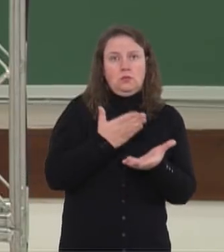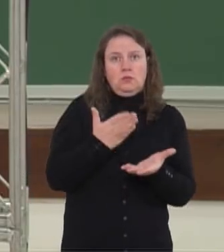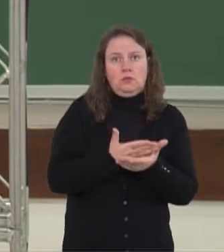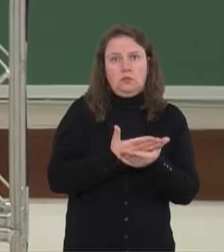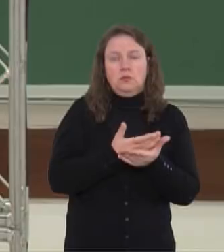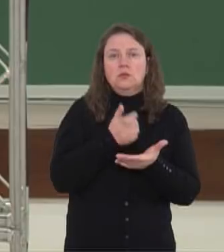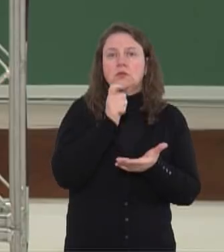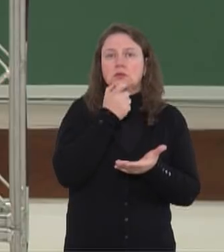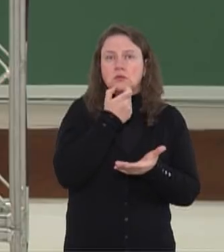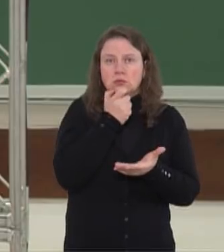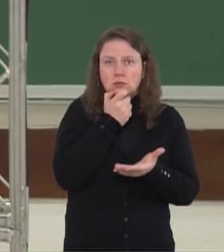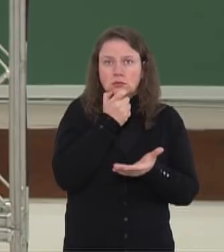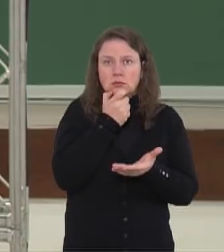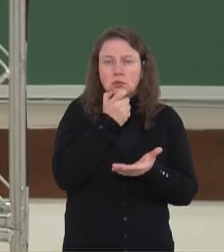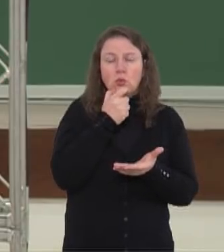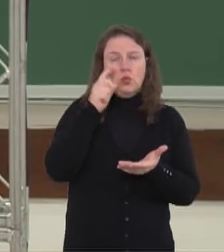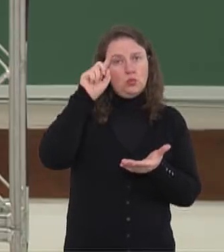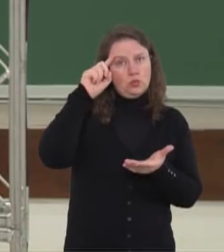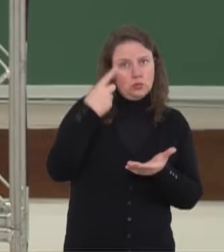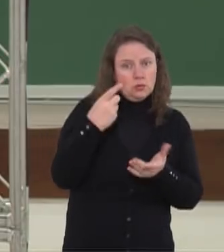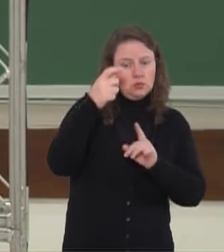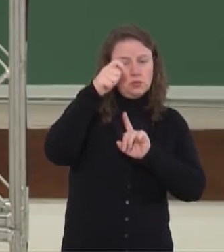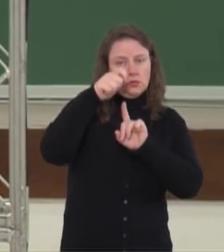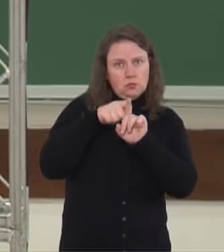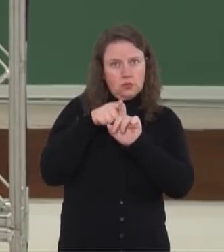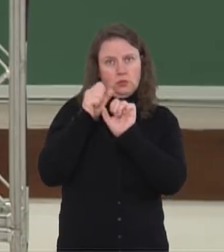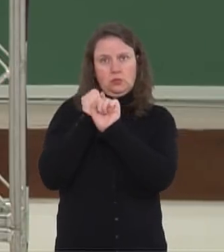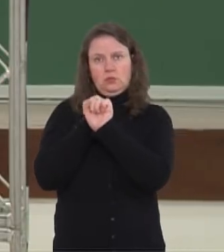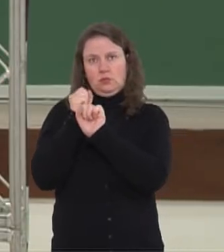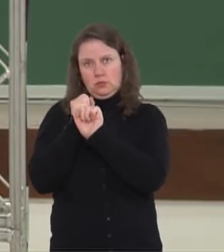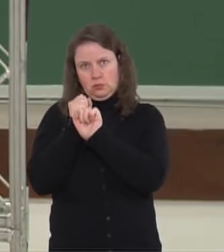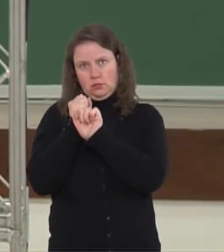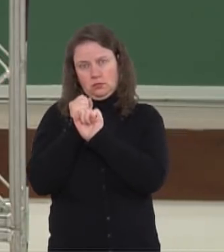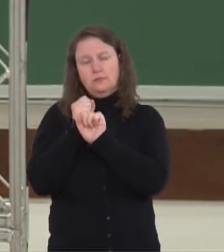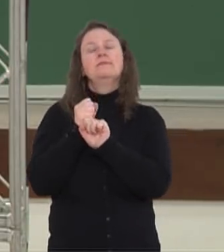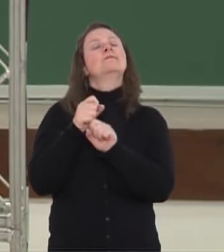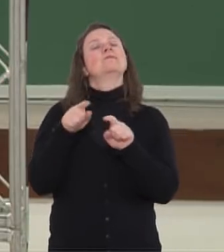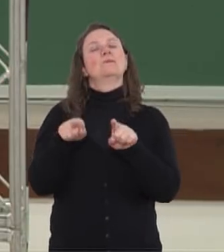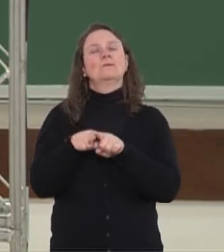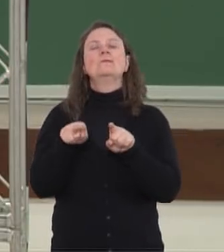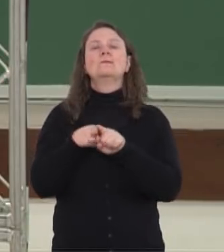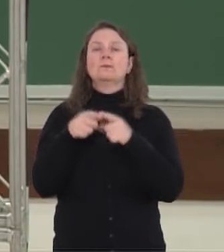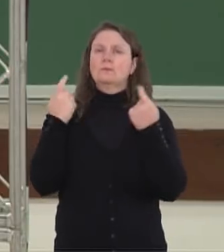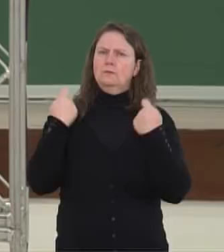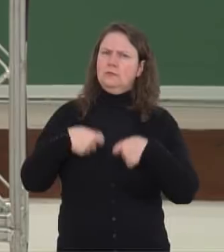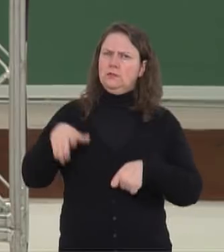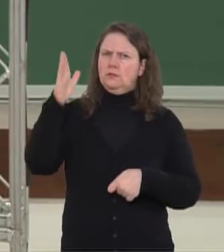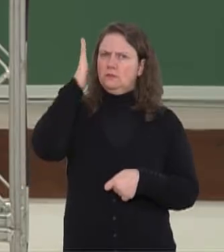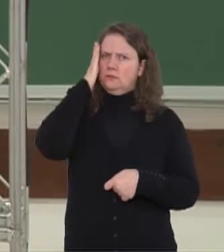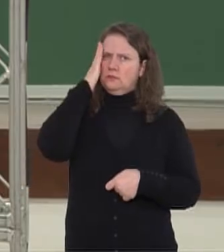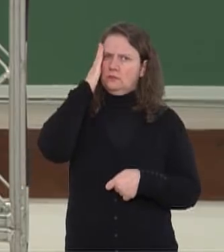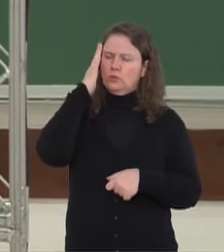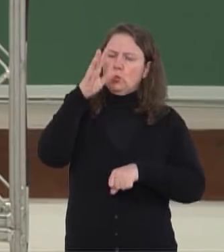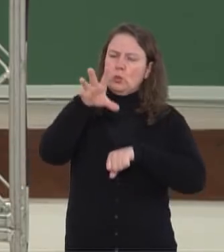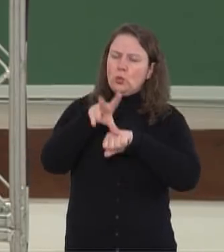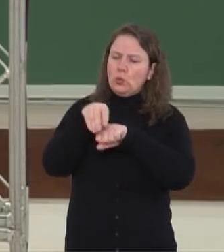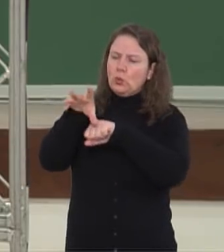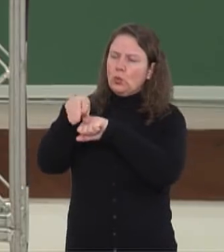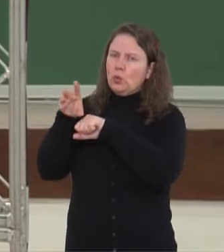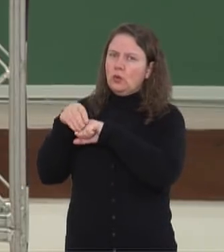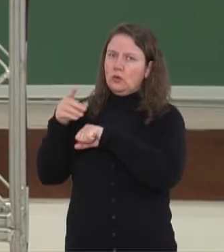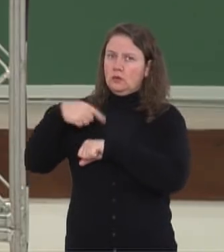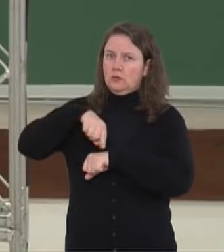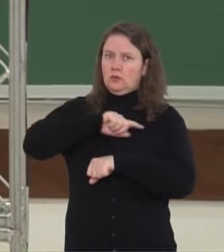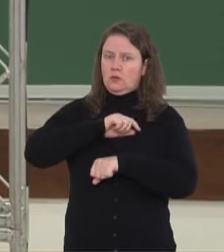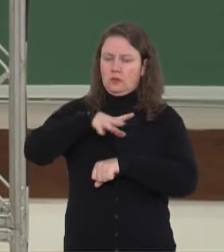inglês, colocando o mês do ano em inglês. E outra informação, porque a gente precisa saber, afinal nós estamos aprendendo